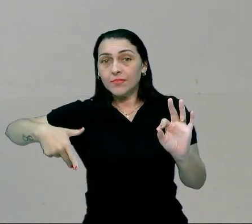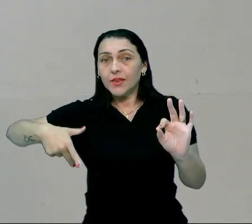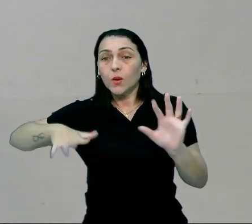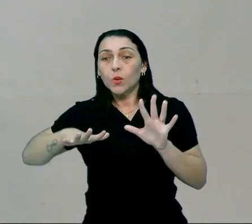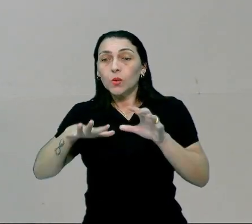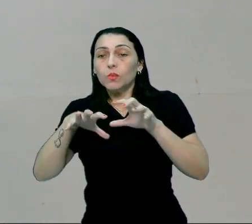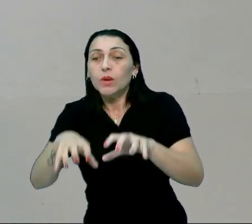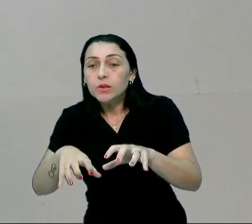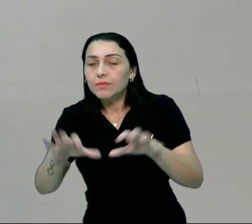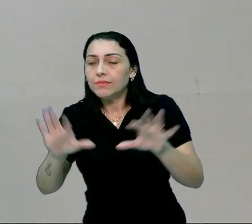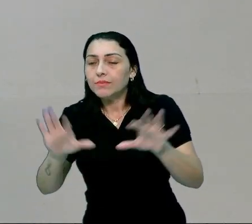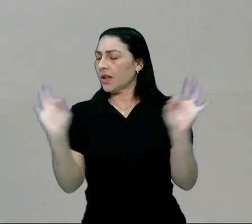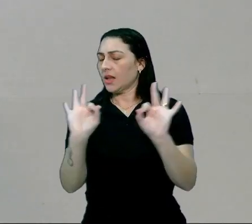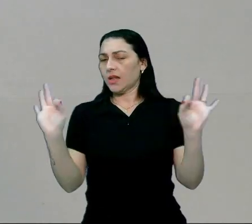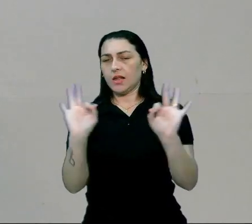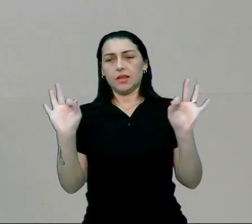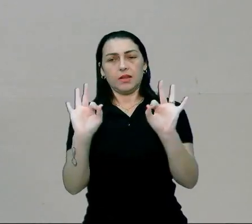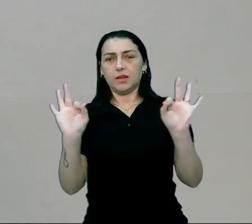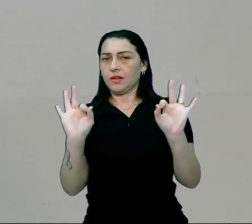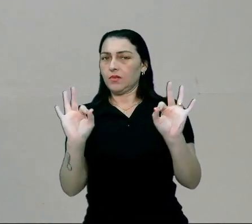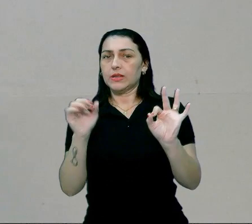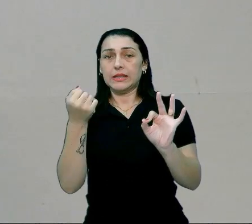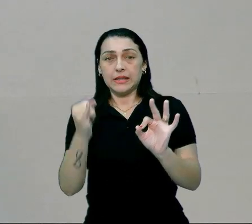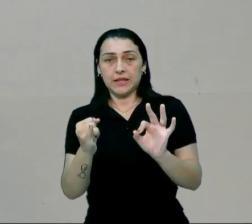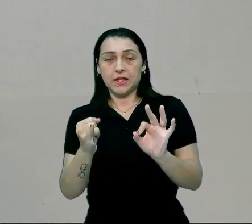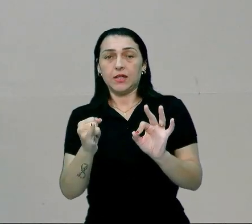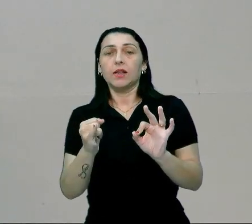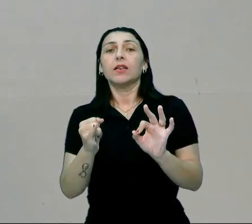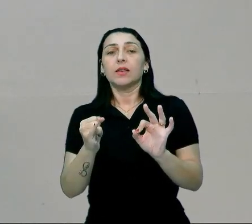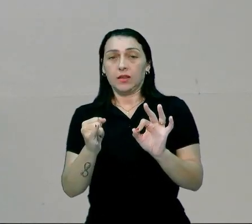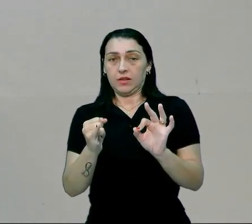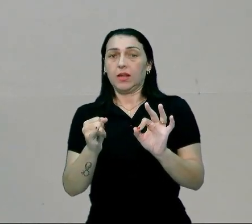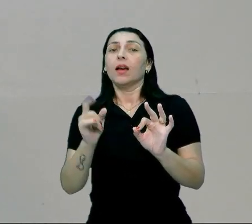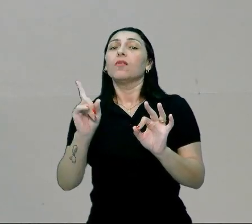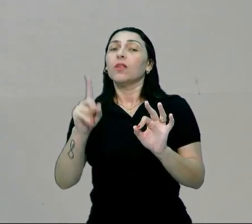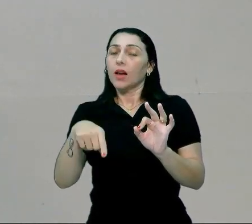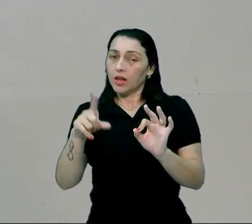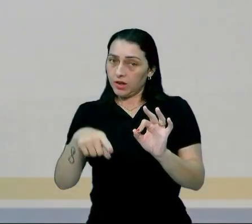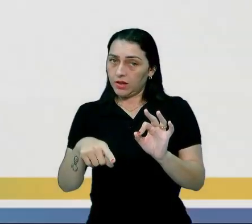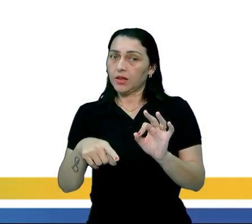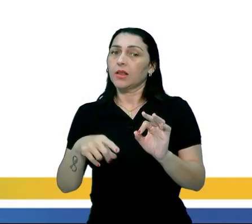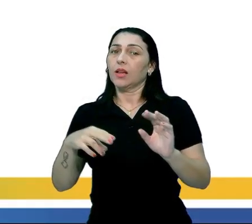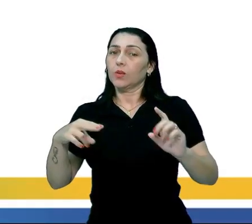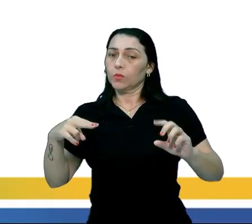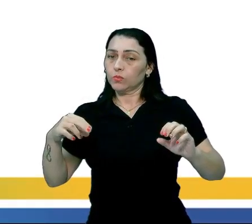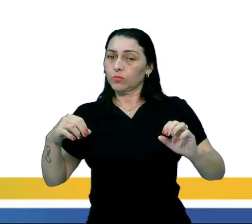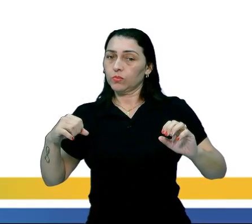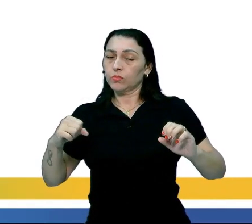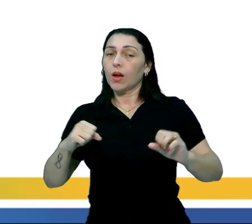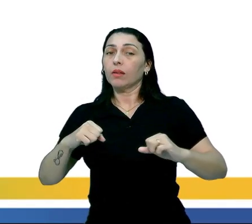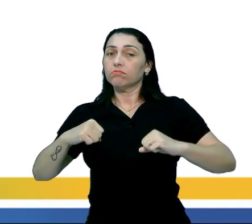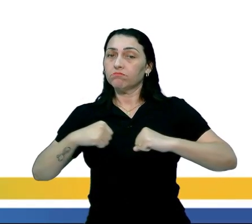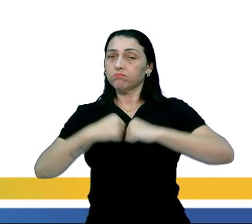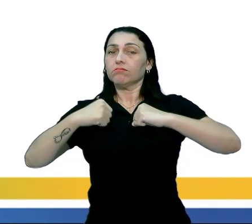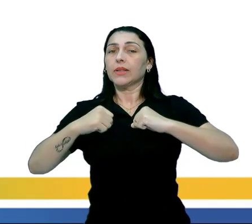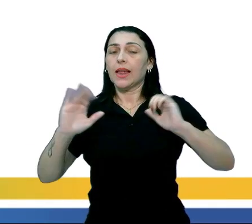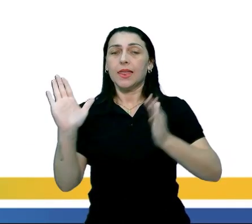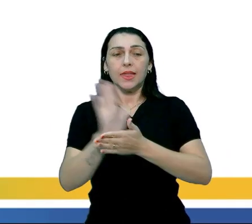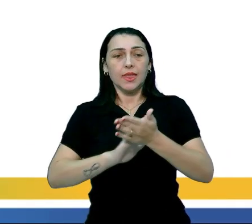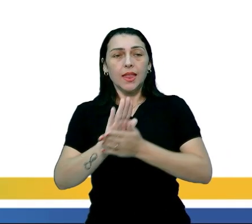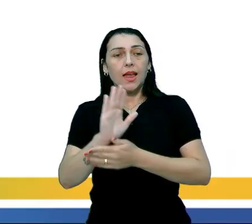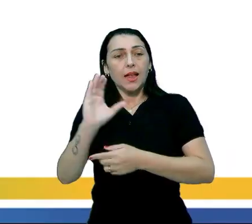invadindo o campo adversário. Até porque se você vai para a raia adversária, né, vai dar um choque dentro d'água, uma porradinha, então nada de